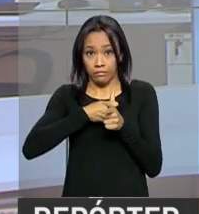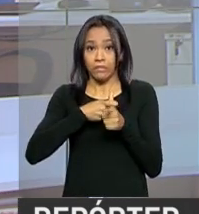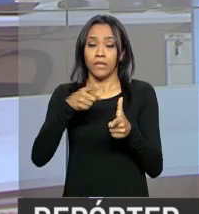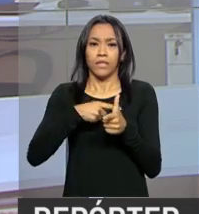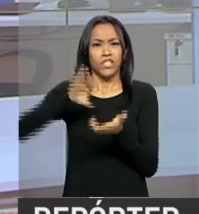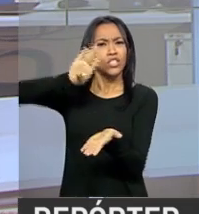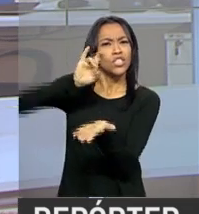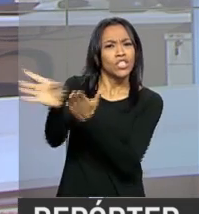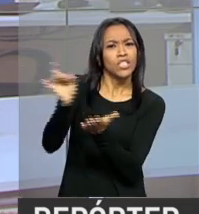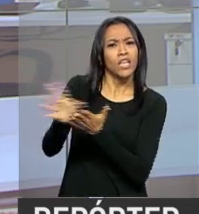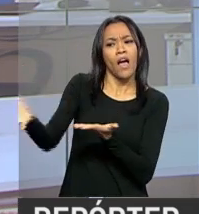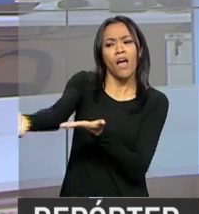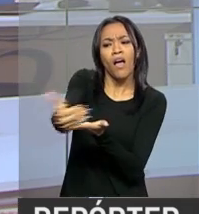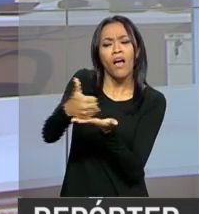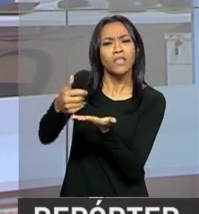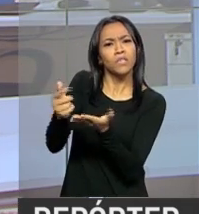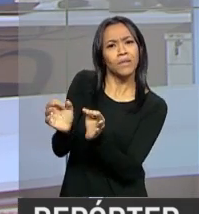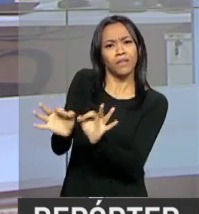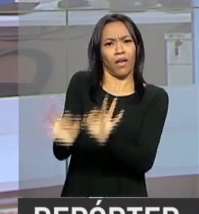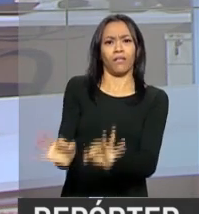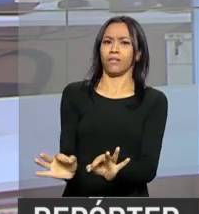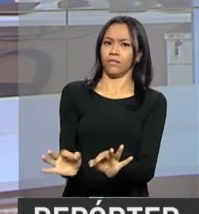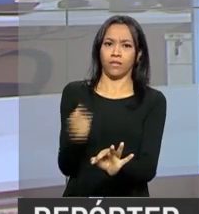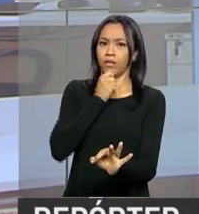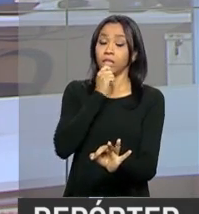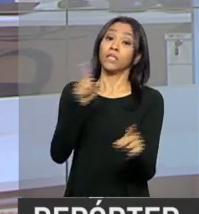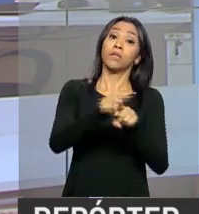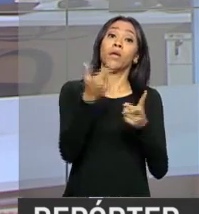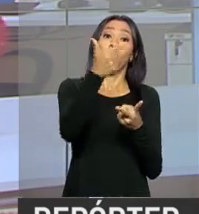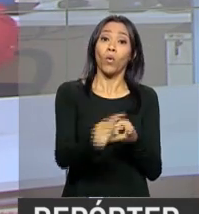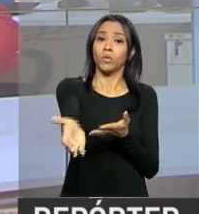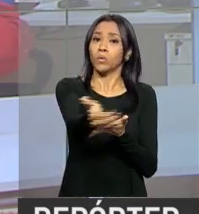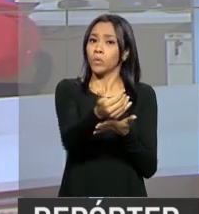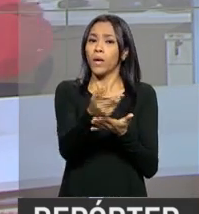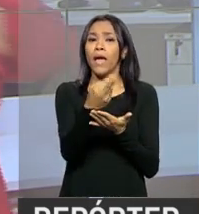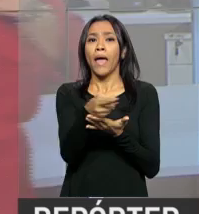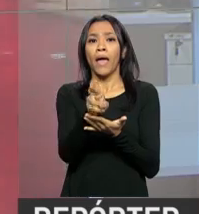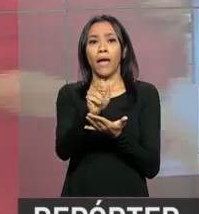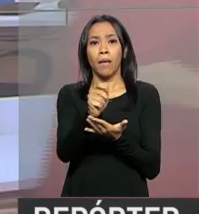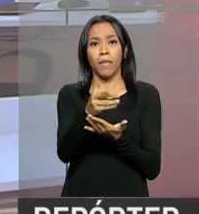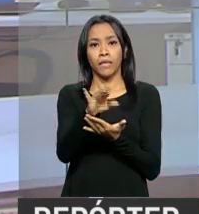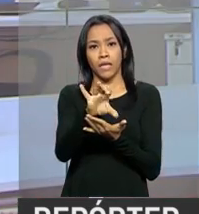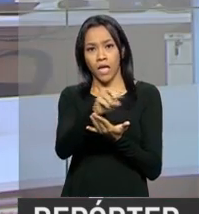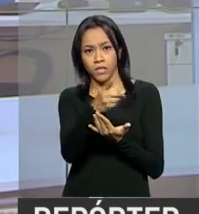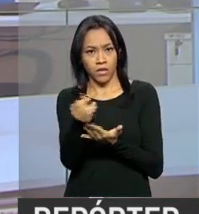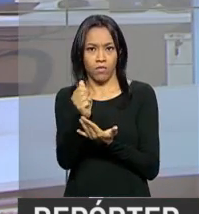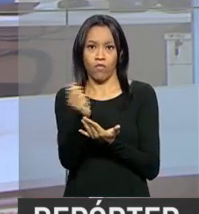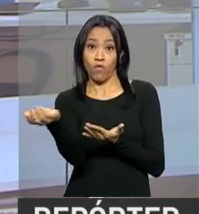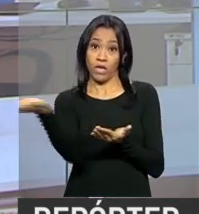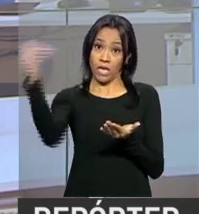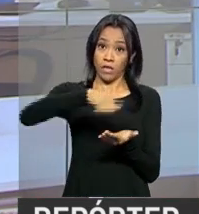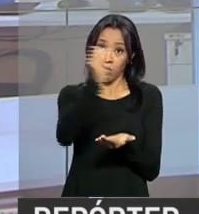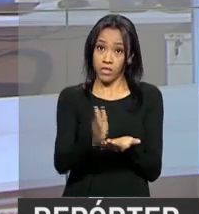de arrecadações consideradas incertas e a repatriação de recursos no exterior, ainda não efetivada. O